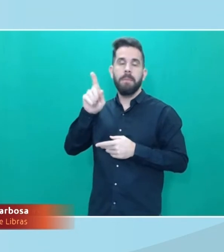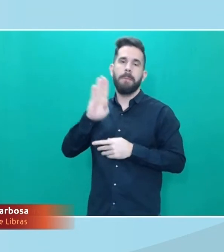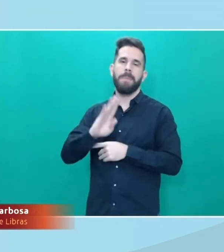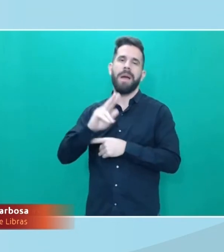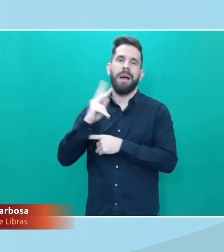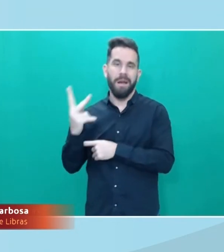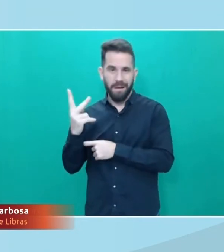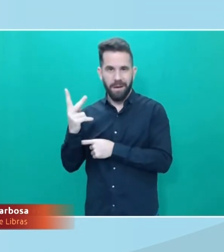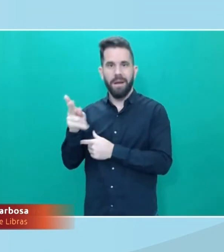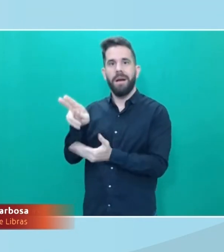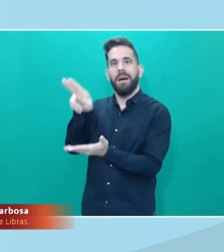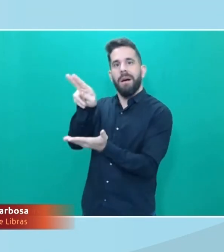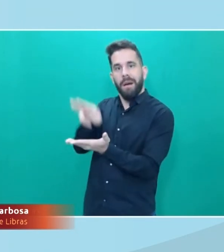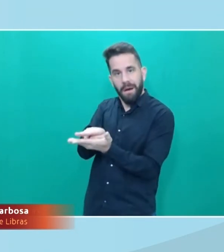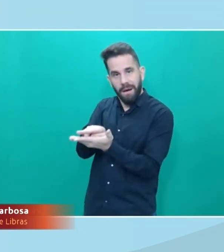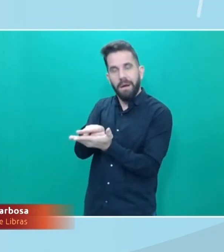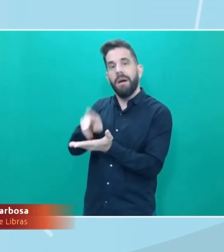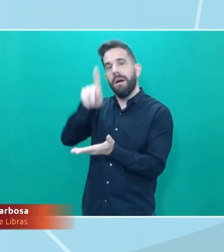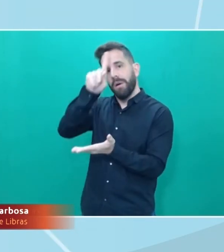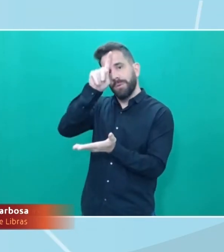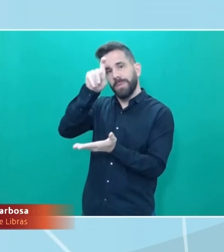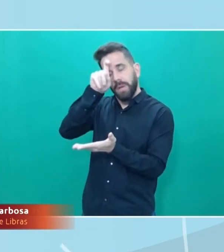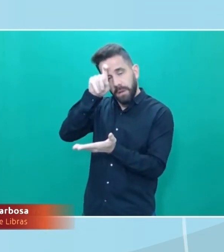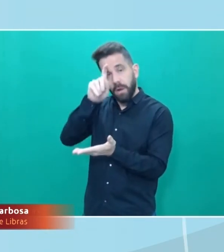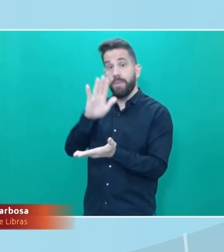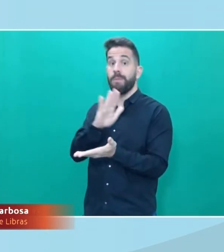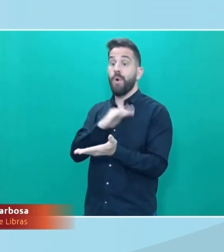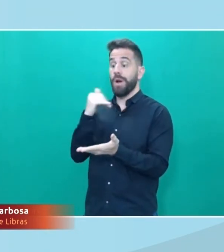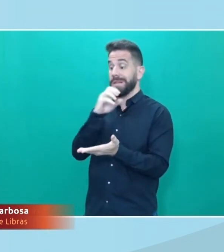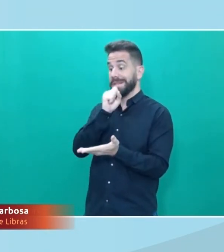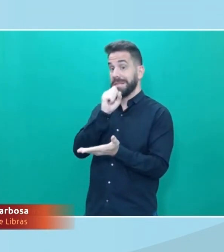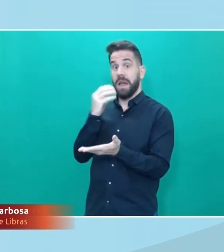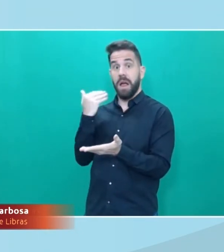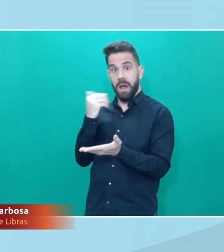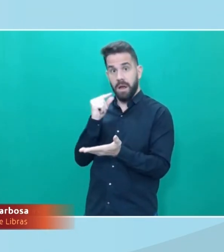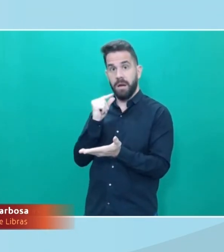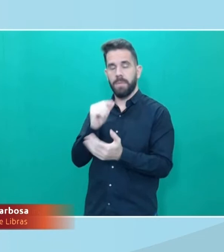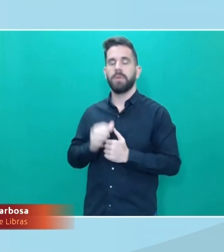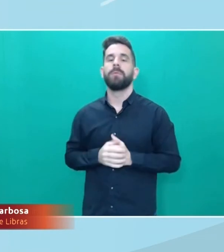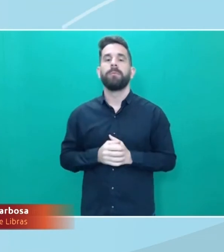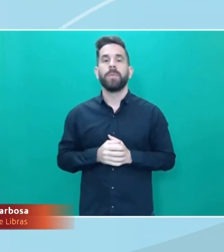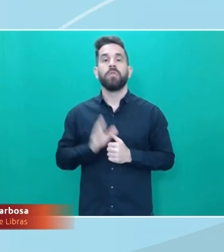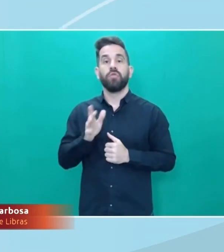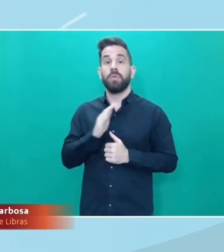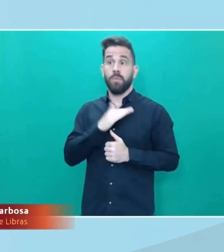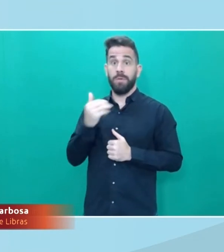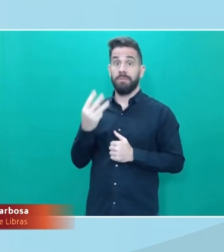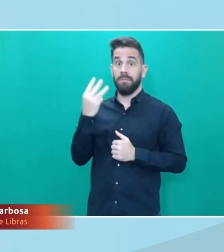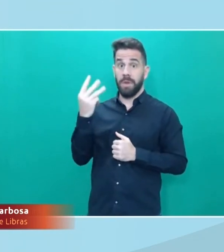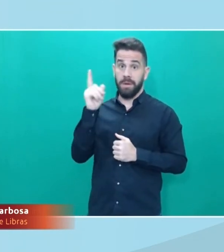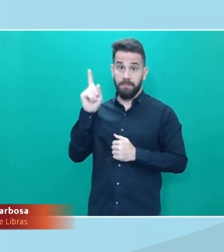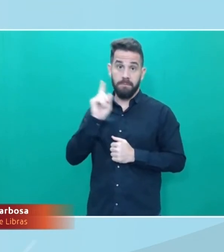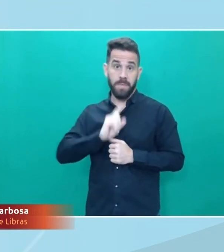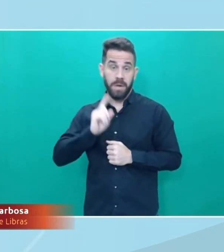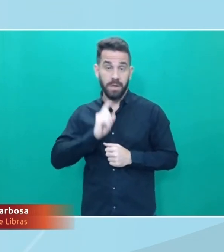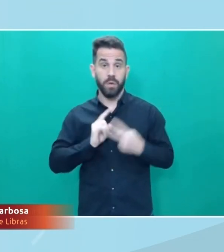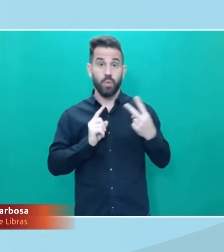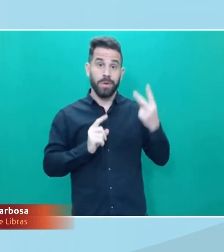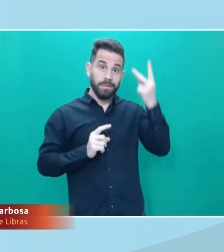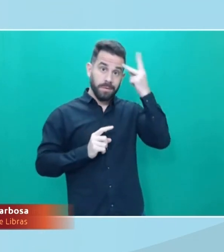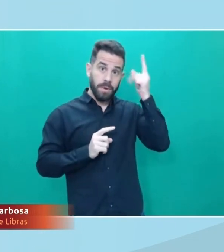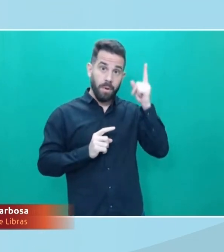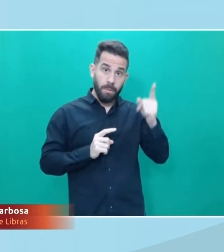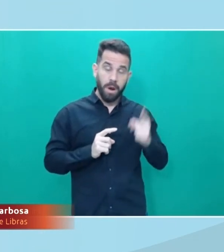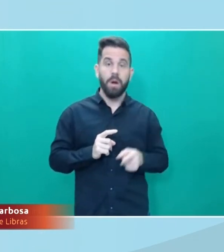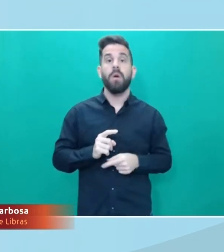último sábado. Até o momento, foram registradas 3 mortes em Minas Gerais, 2 em São Paulo e 3 mortes no Rio